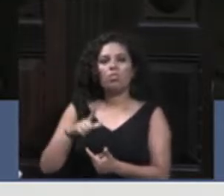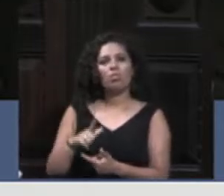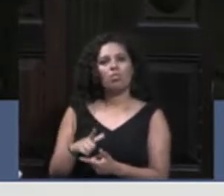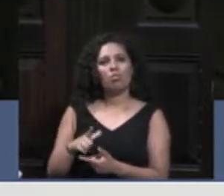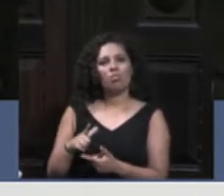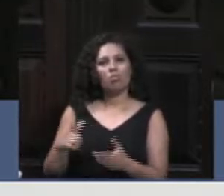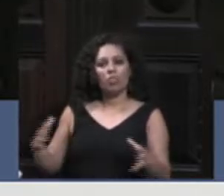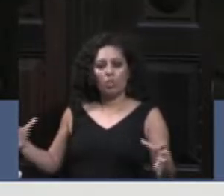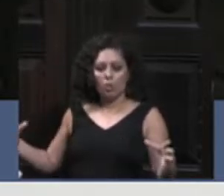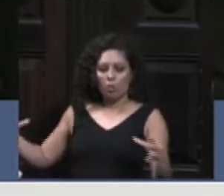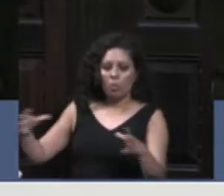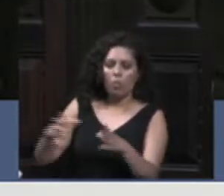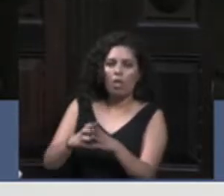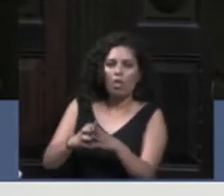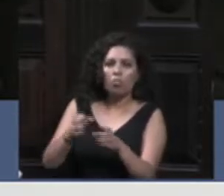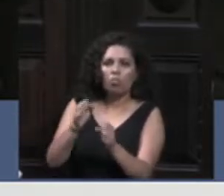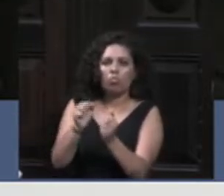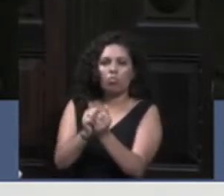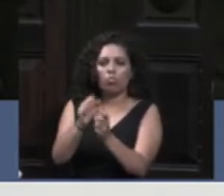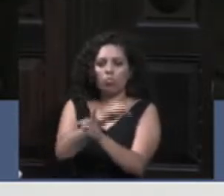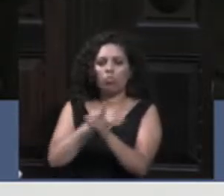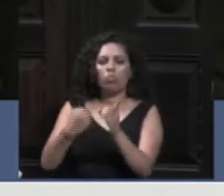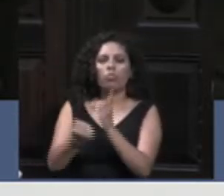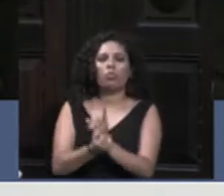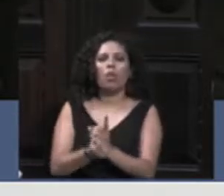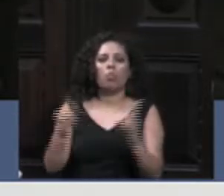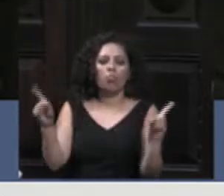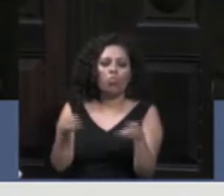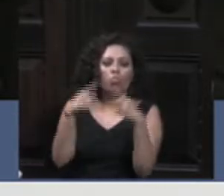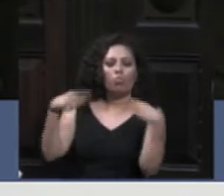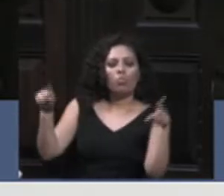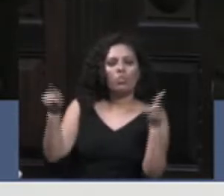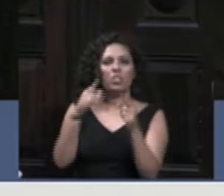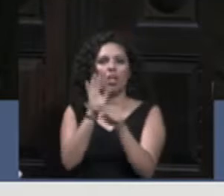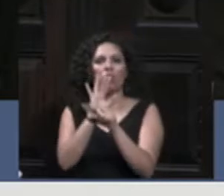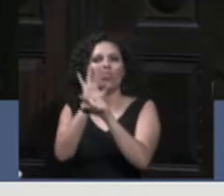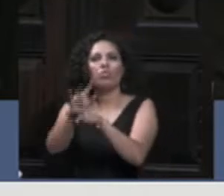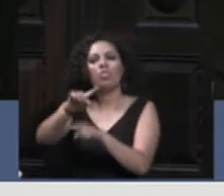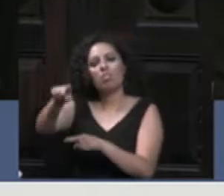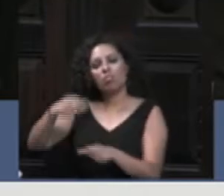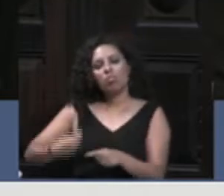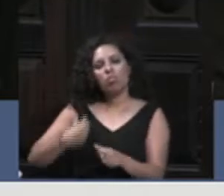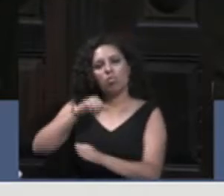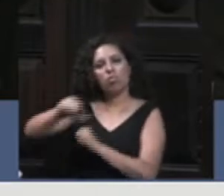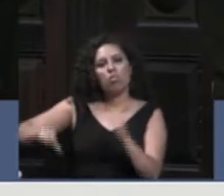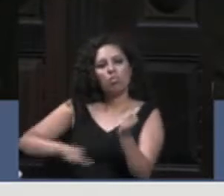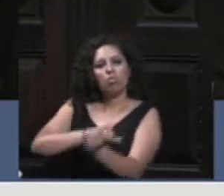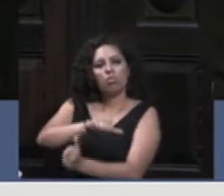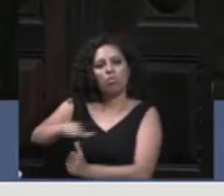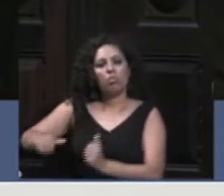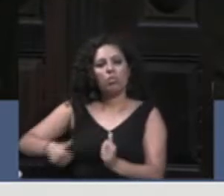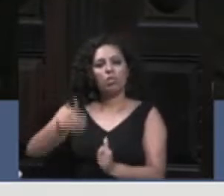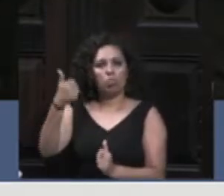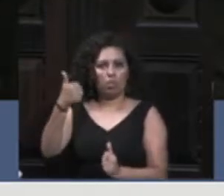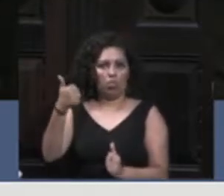da música, conseguiram um lugar ao sol e conseguiram se projetar, inclusive, em alguns casos, internacionalmente. Portanto, é um